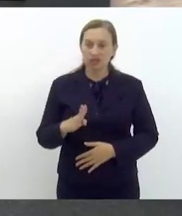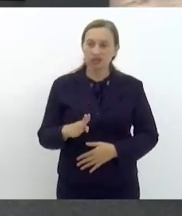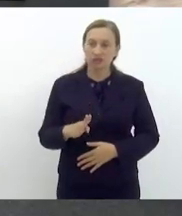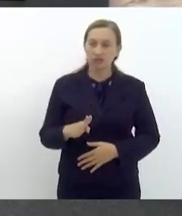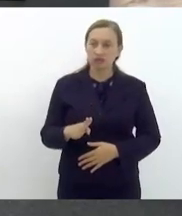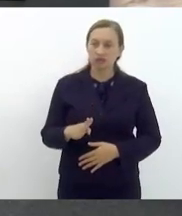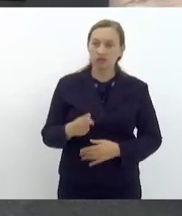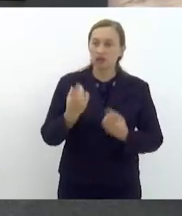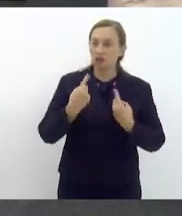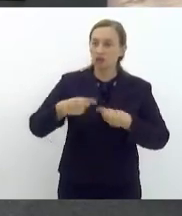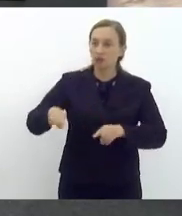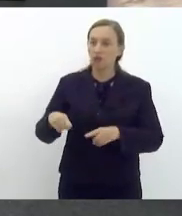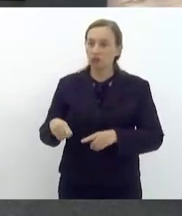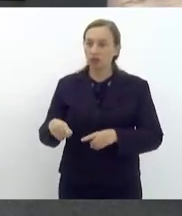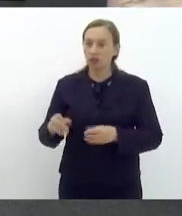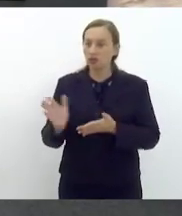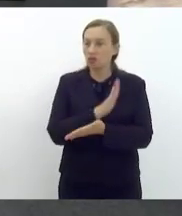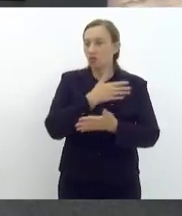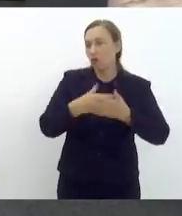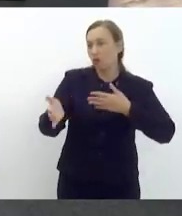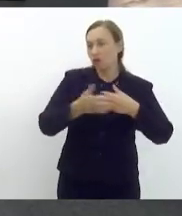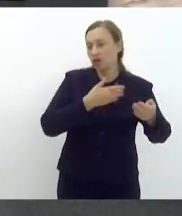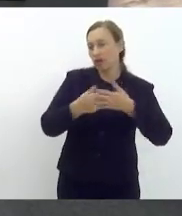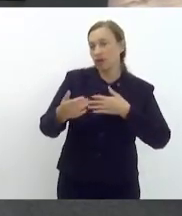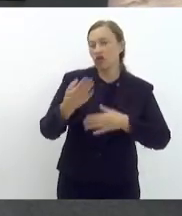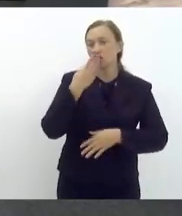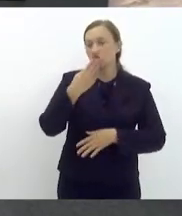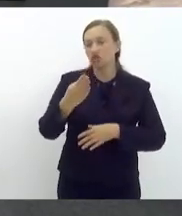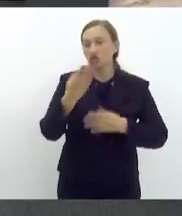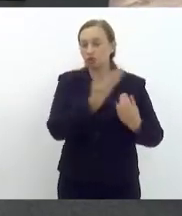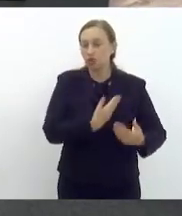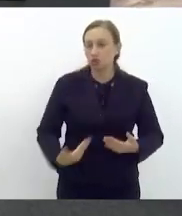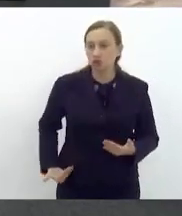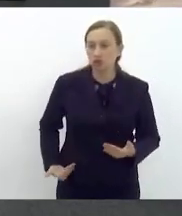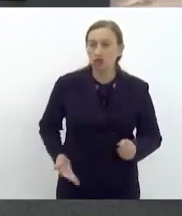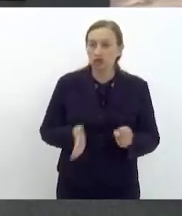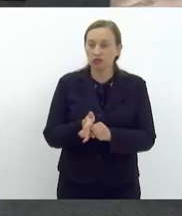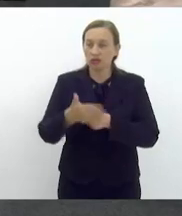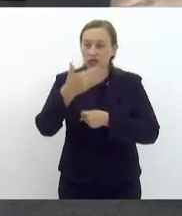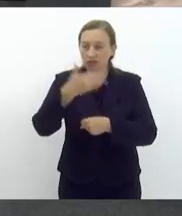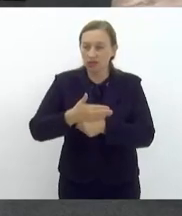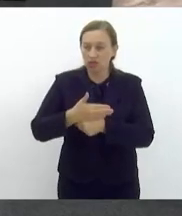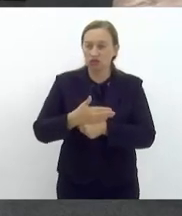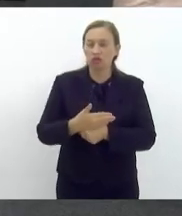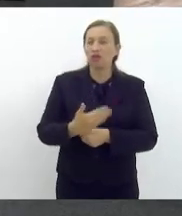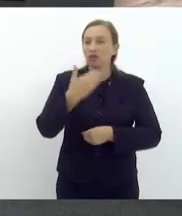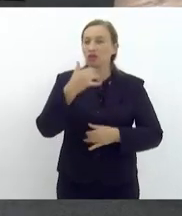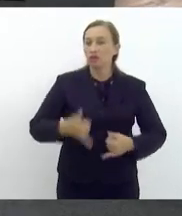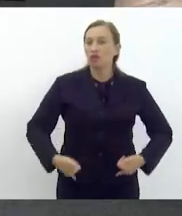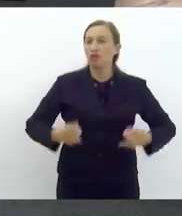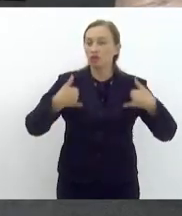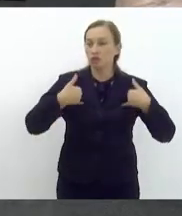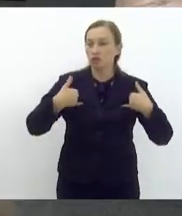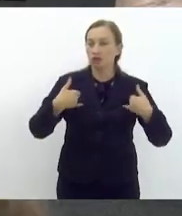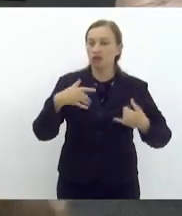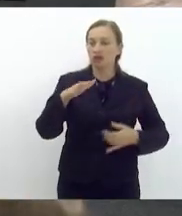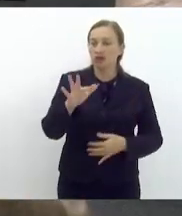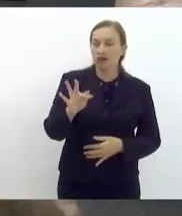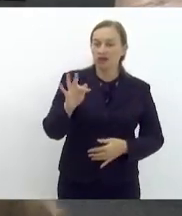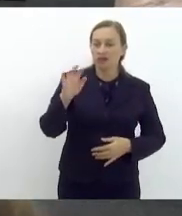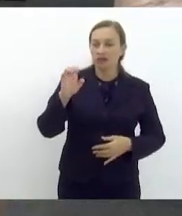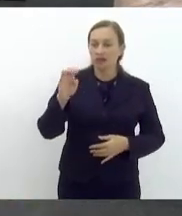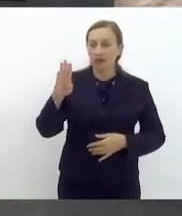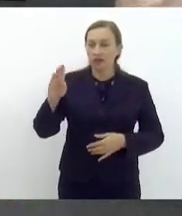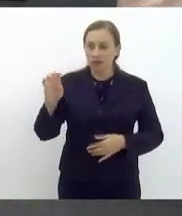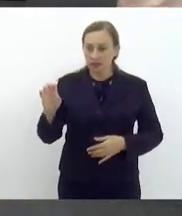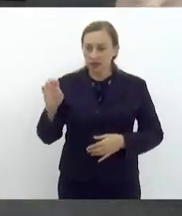combate a qualquer tipo de governo totalitário e de viés fascista e nazista. Então, muito orgulho da FEB, muito orgulho